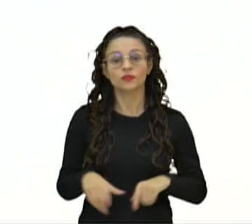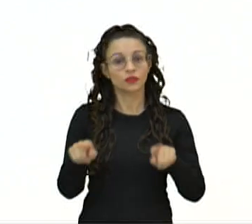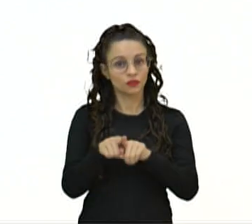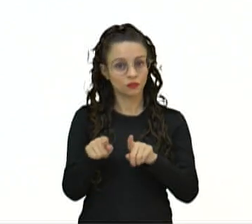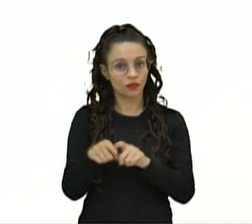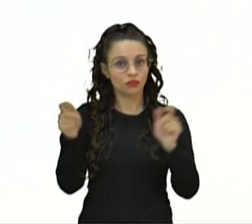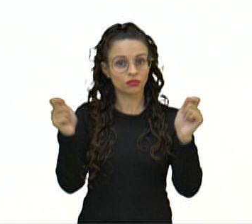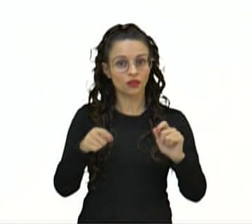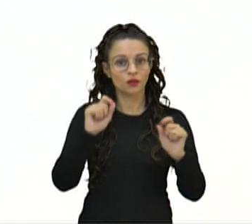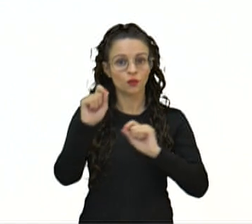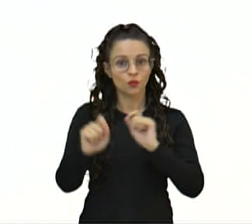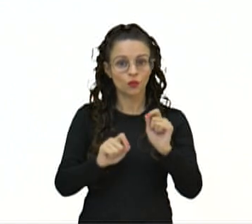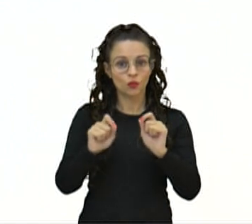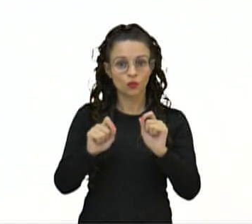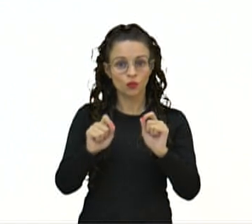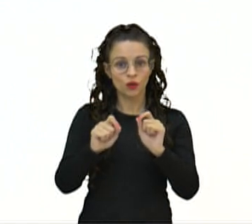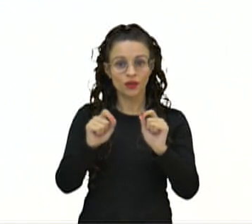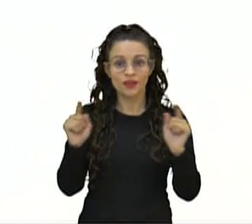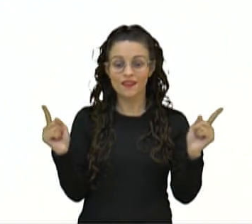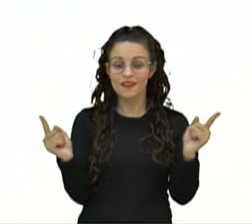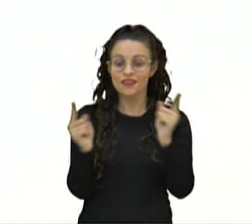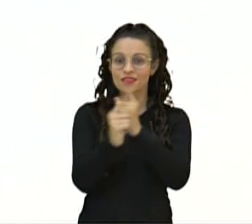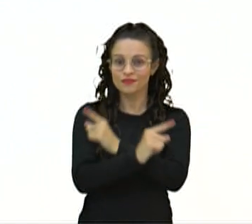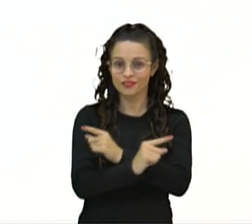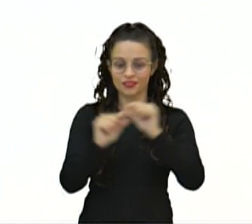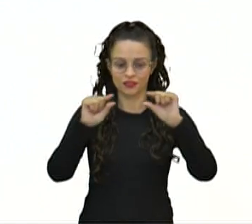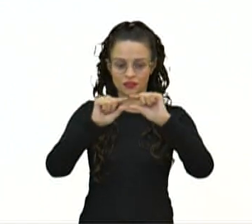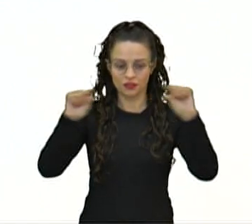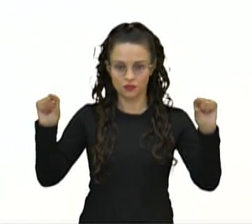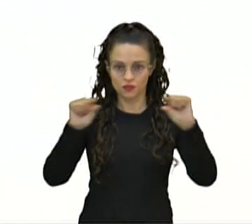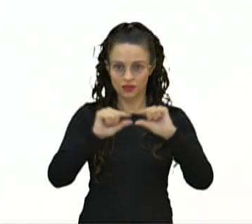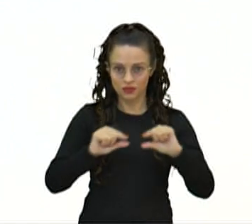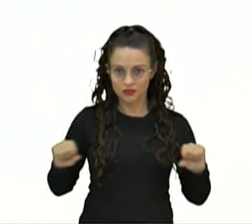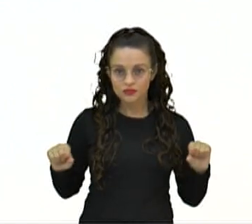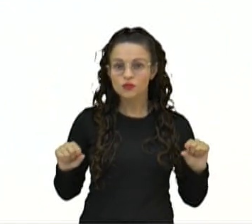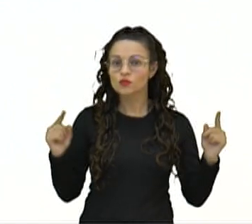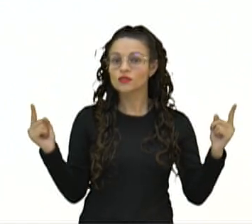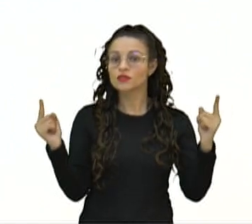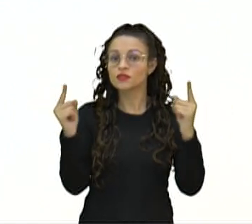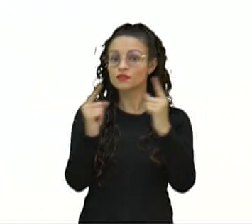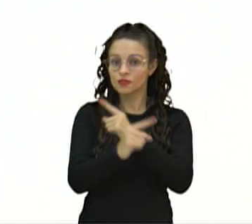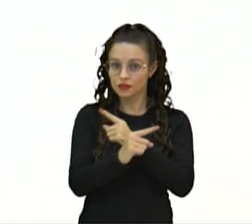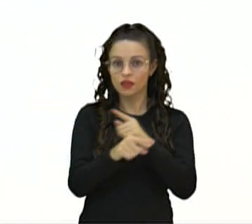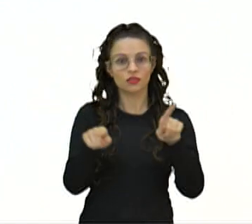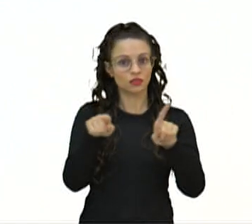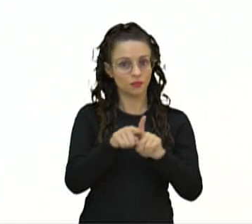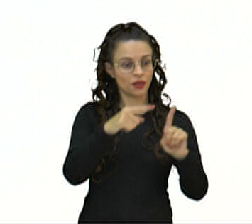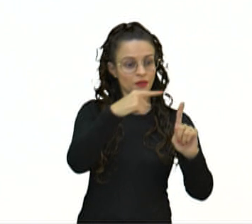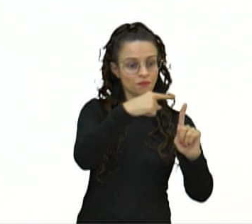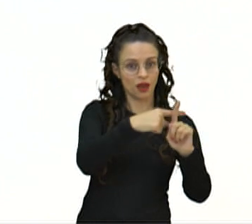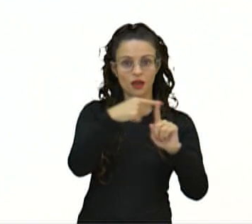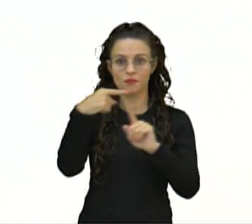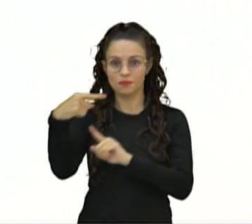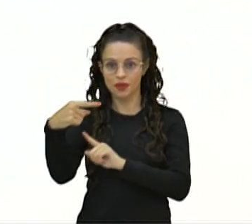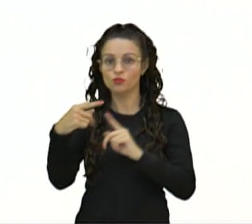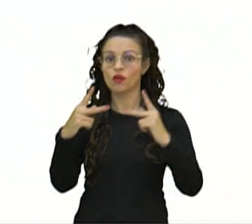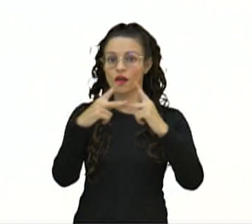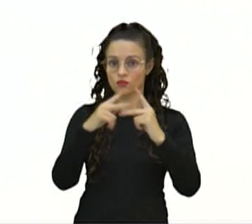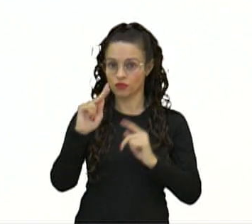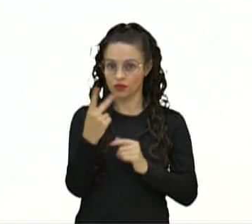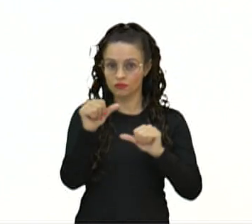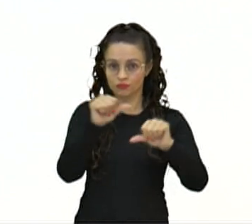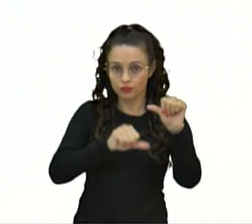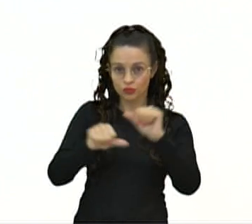Permite a gente inverter as equações e aí, invertendo a equação, invertemos o sinal do ΔH. E